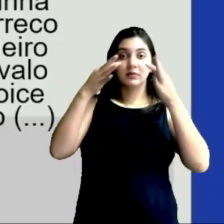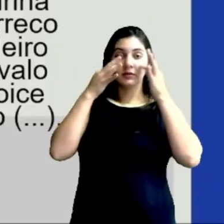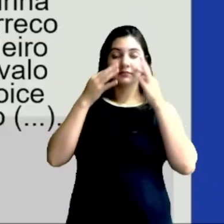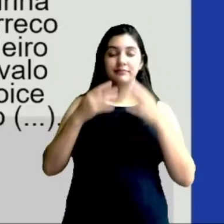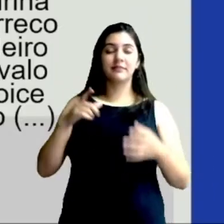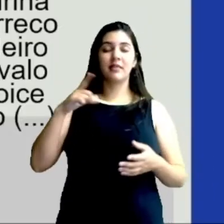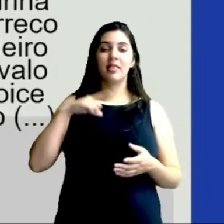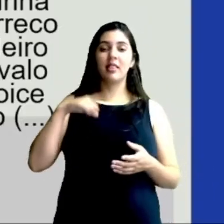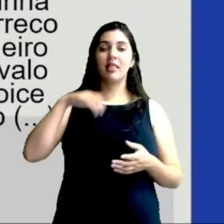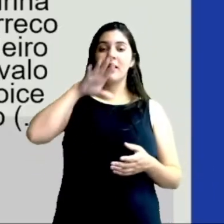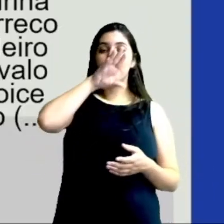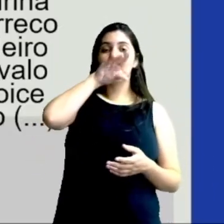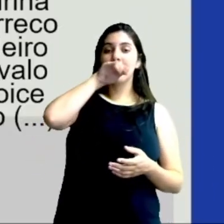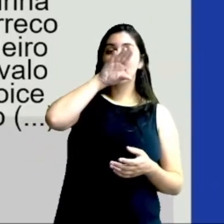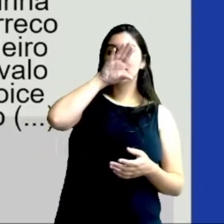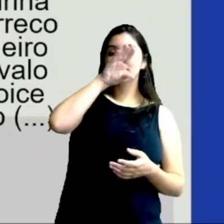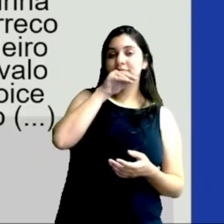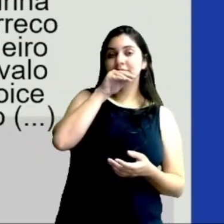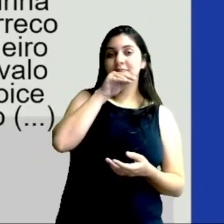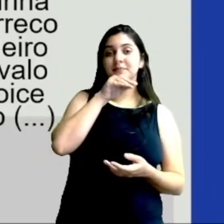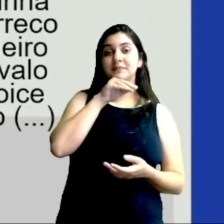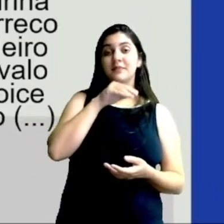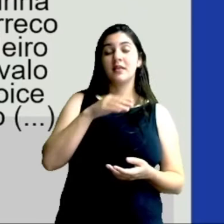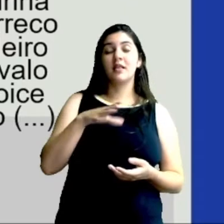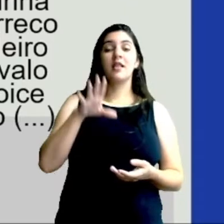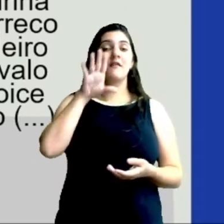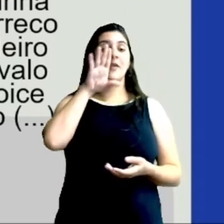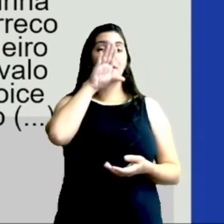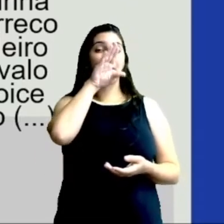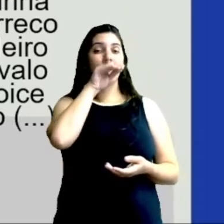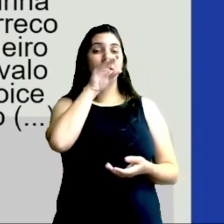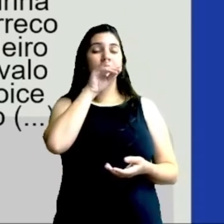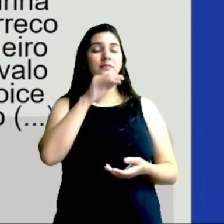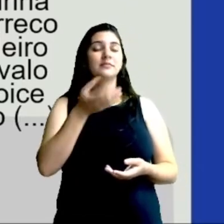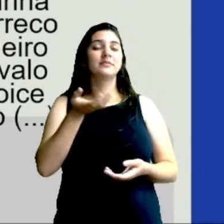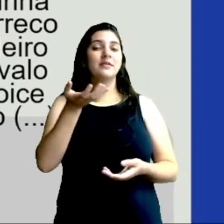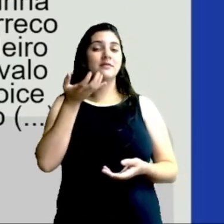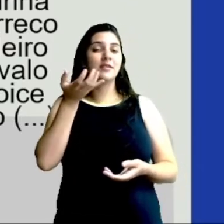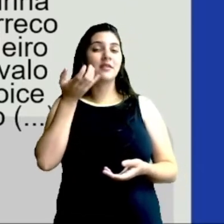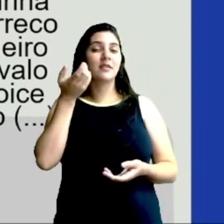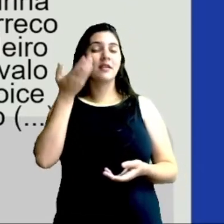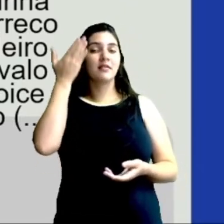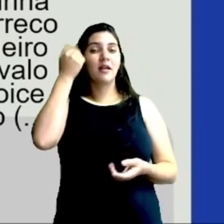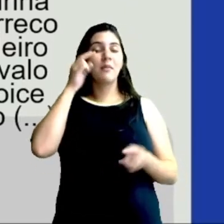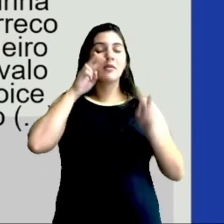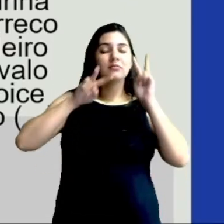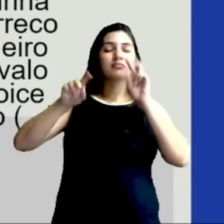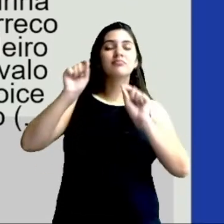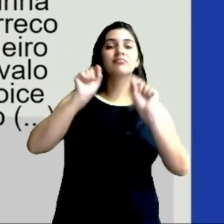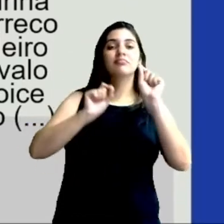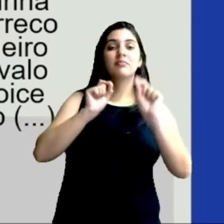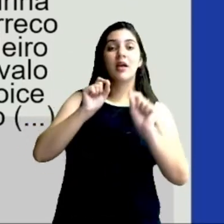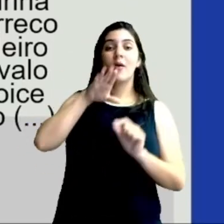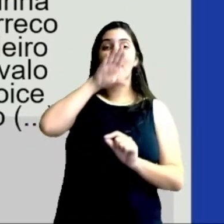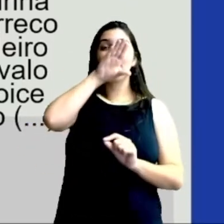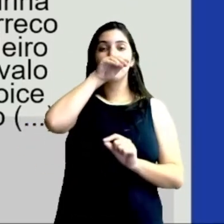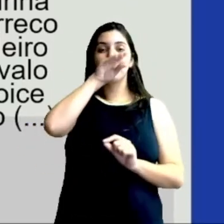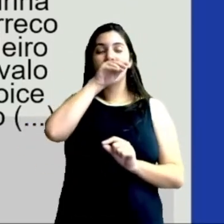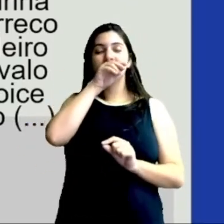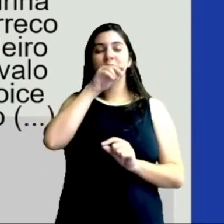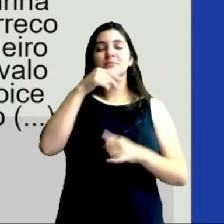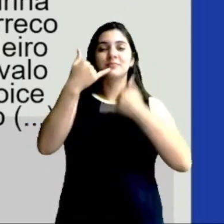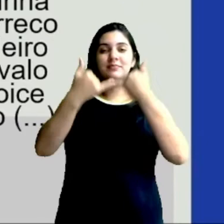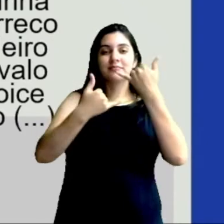lavei um pato pataqui patacolá lá vem o pato para ver o que é que é o